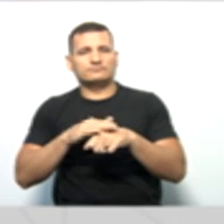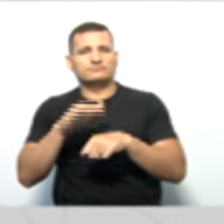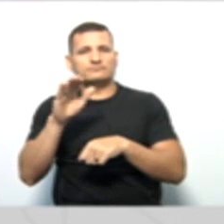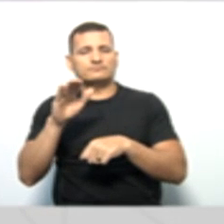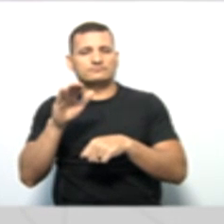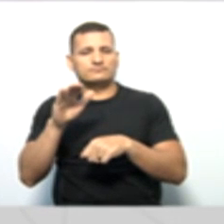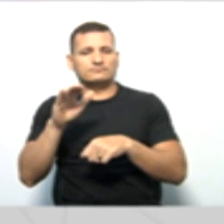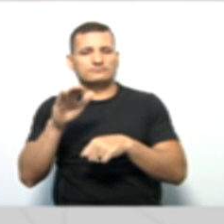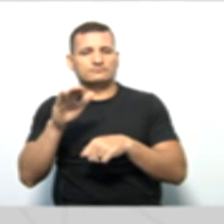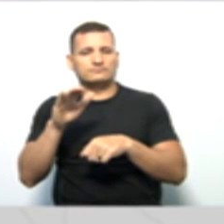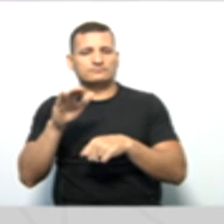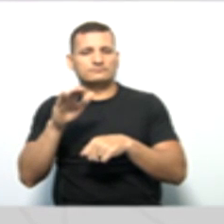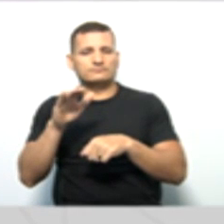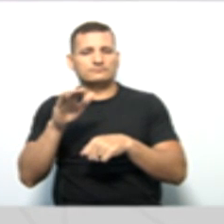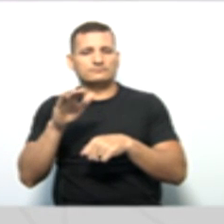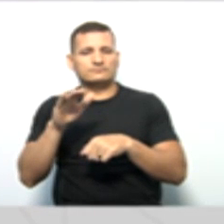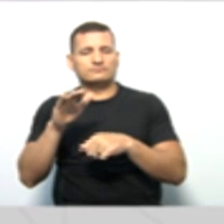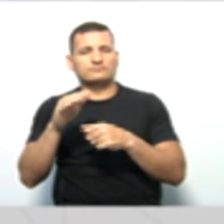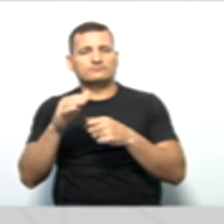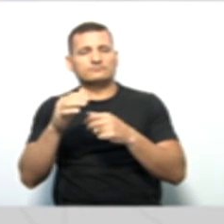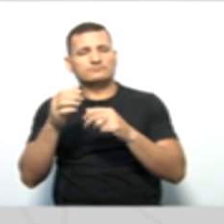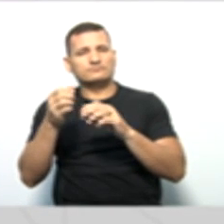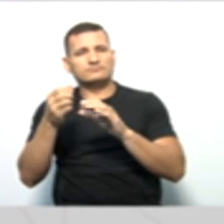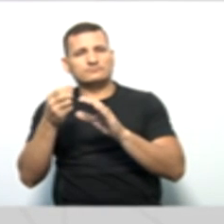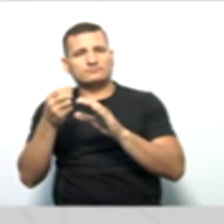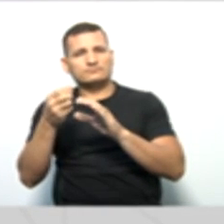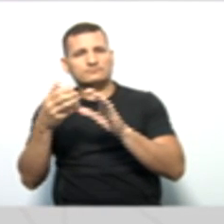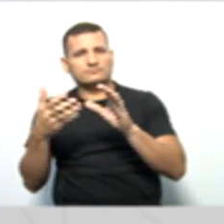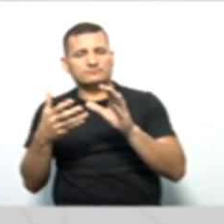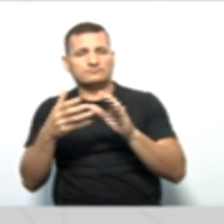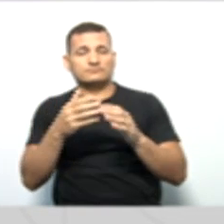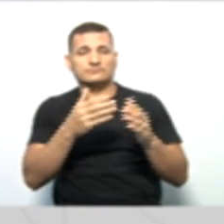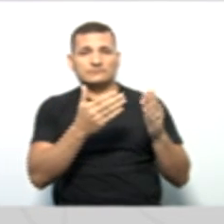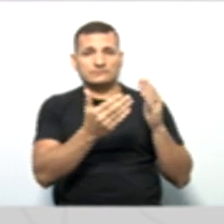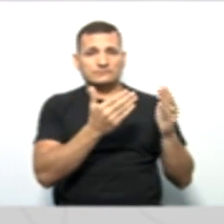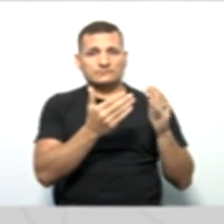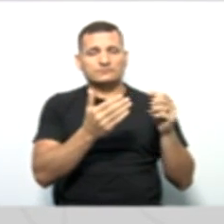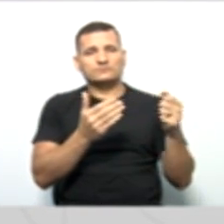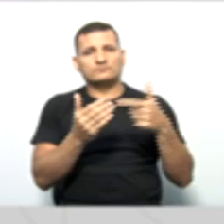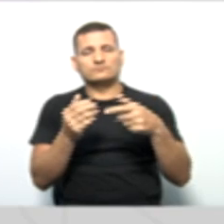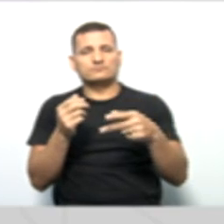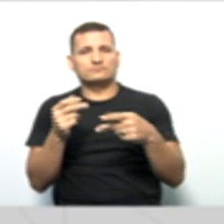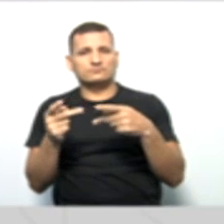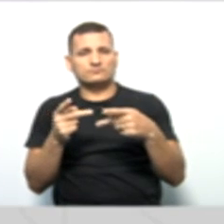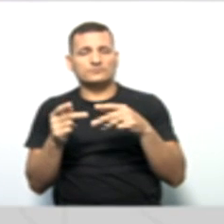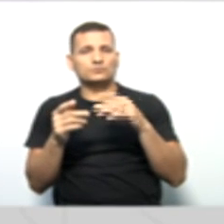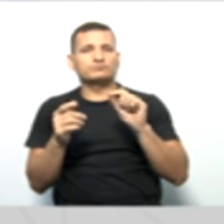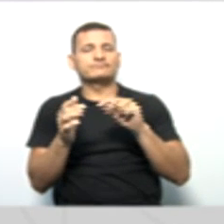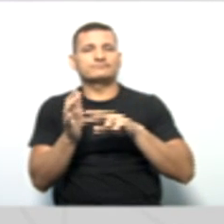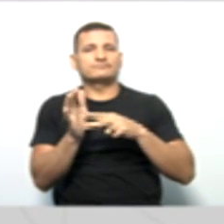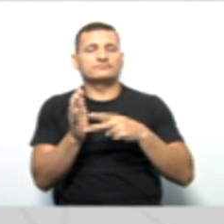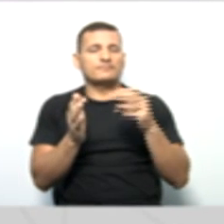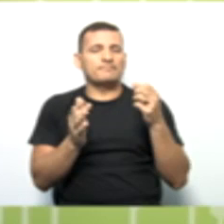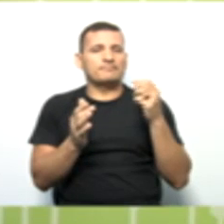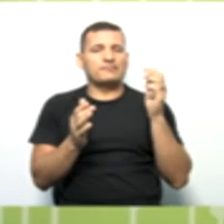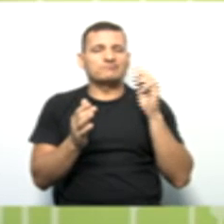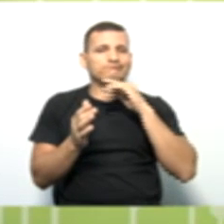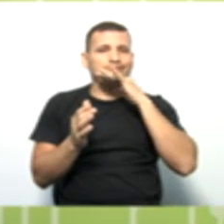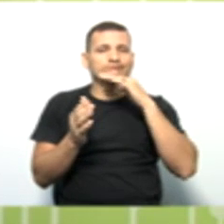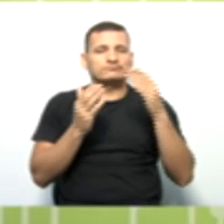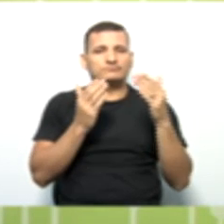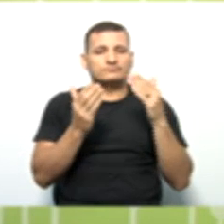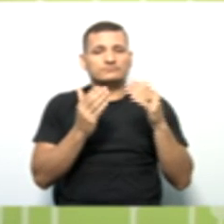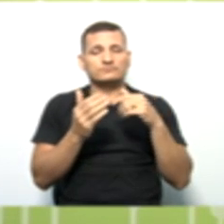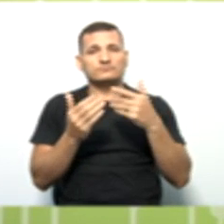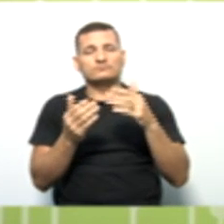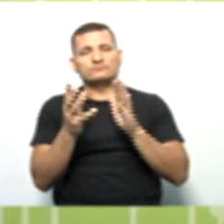atributos de análise do que de projeto. Então quer dizer o quê? Que foi mal analisado. Tá bom, gente? Então esse é o conteúdo que a